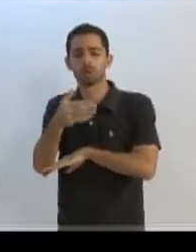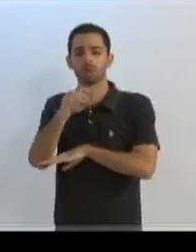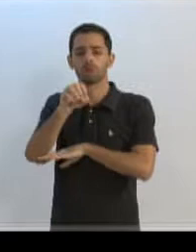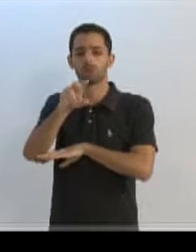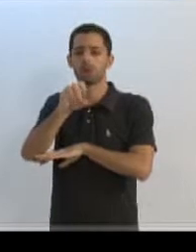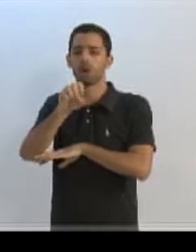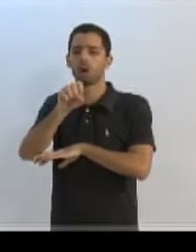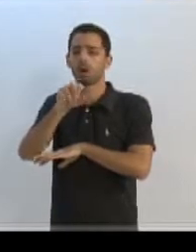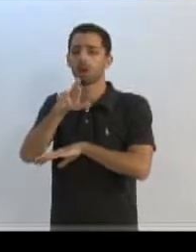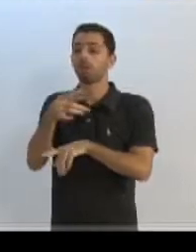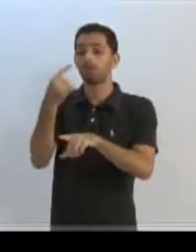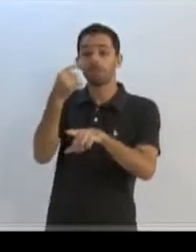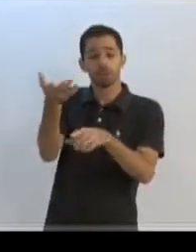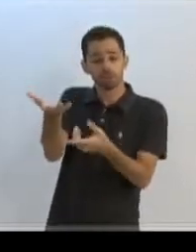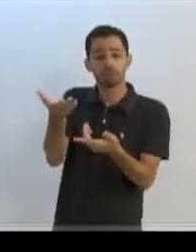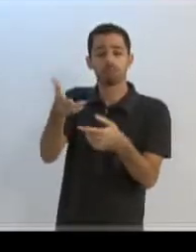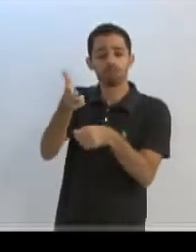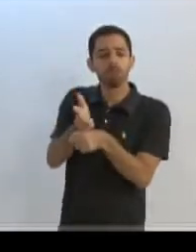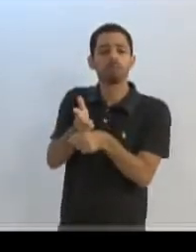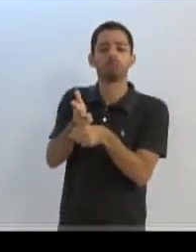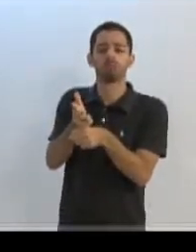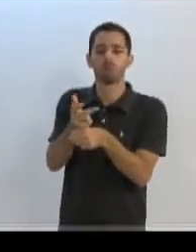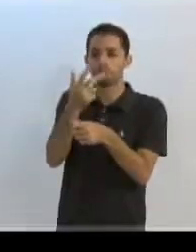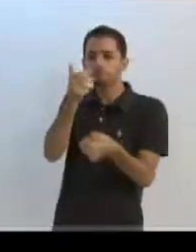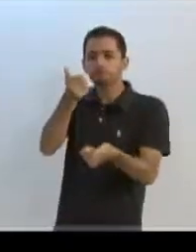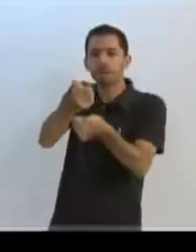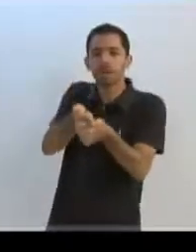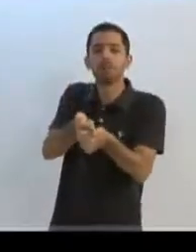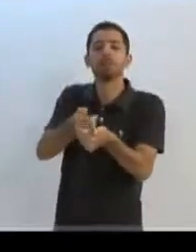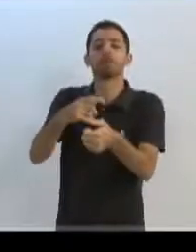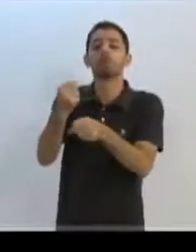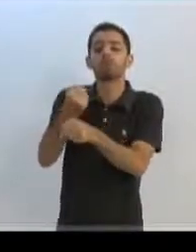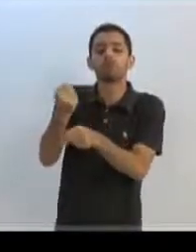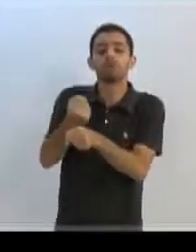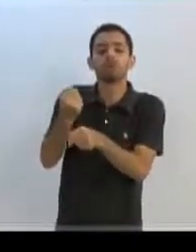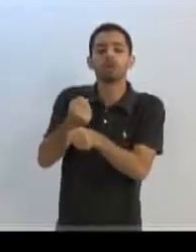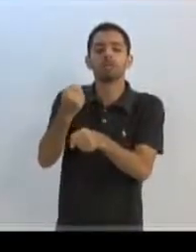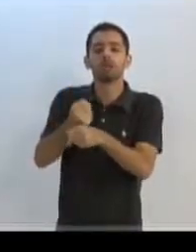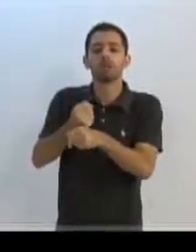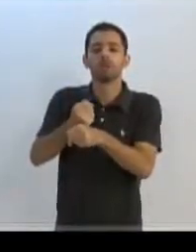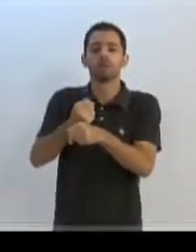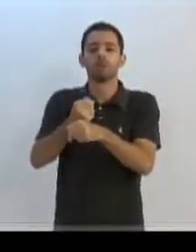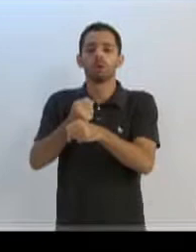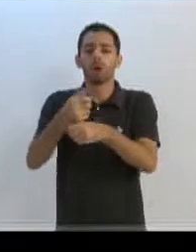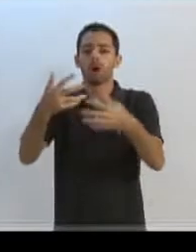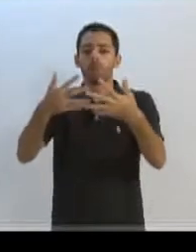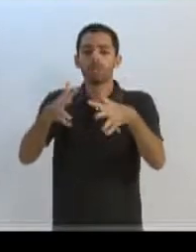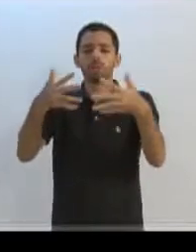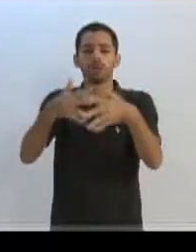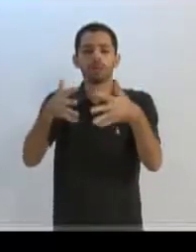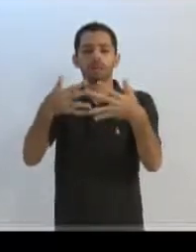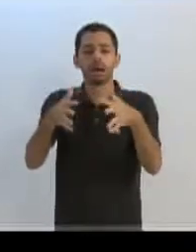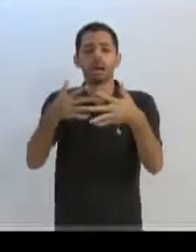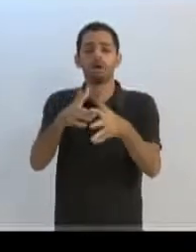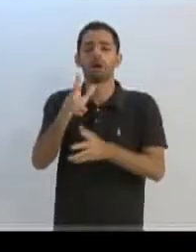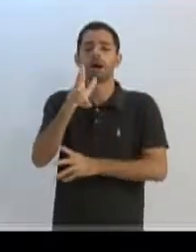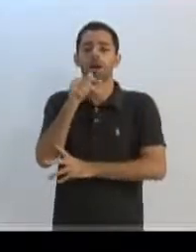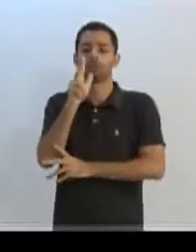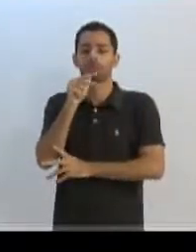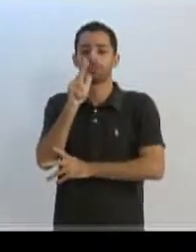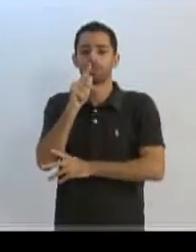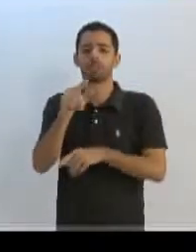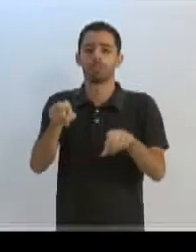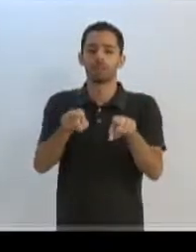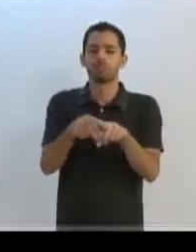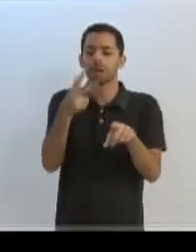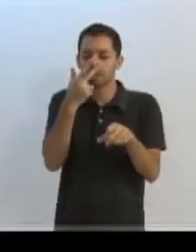no final de semana ali próximo ao o onde está sendo construído as obras do terminal além do água verde então me